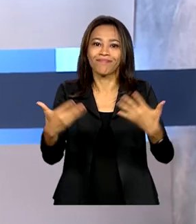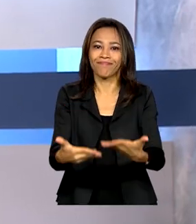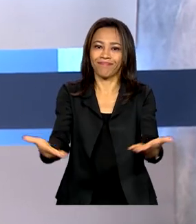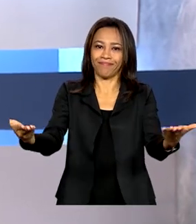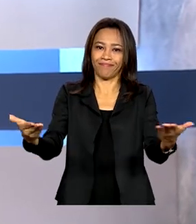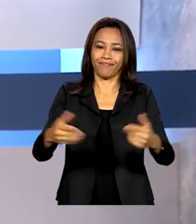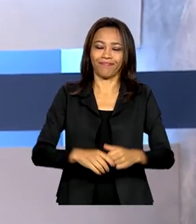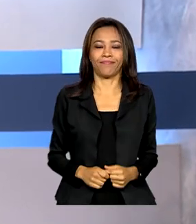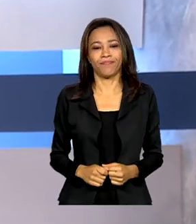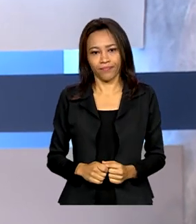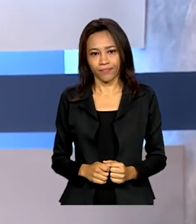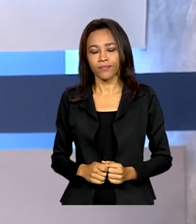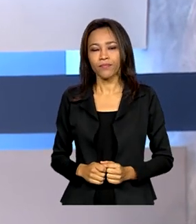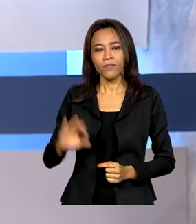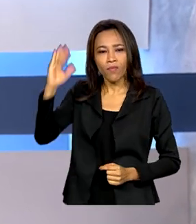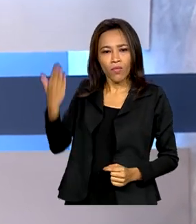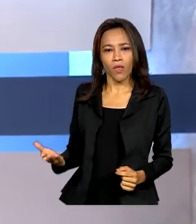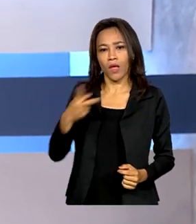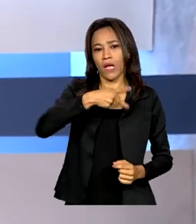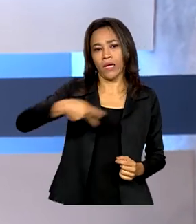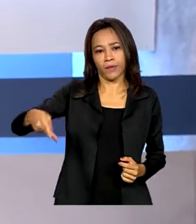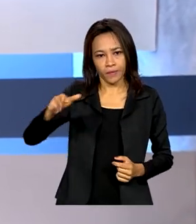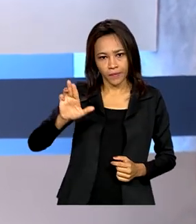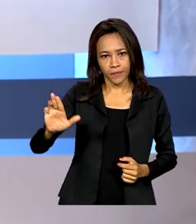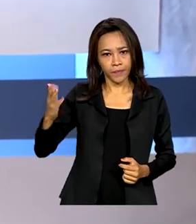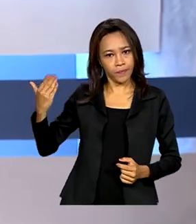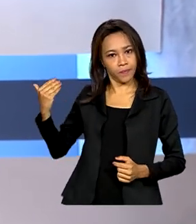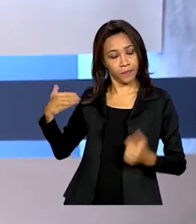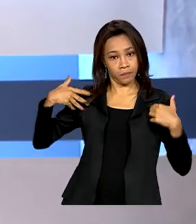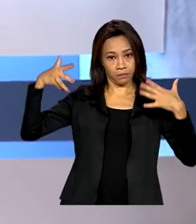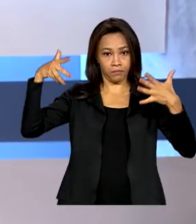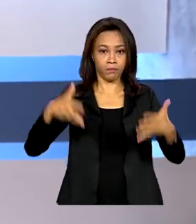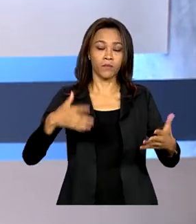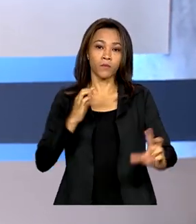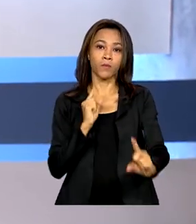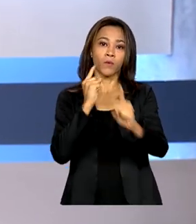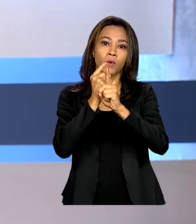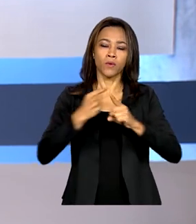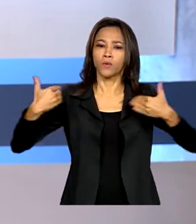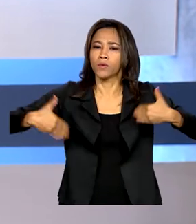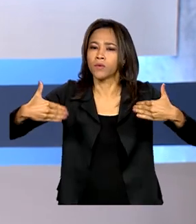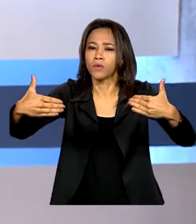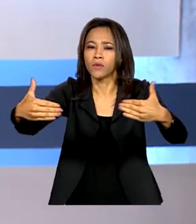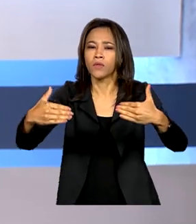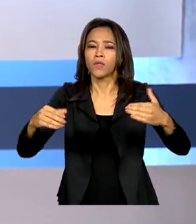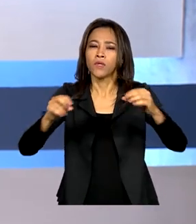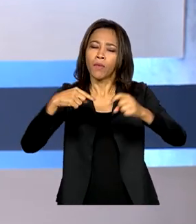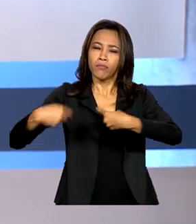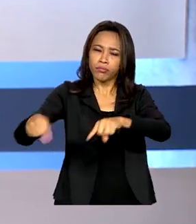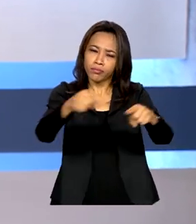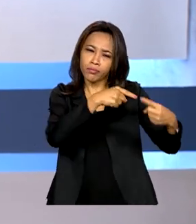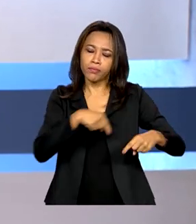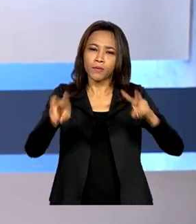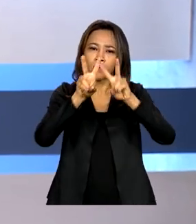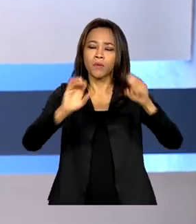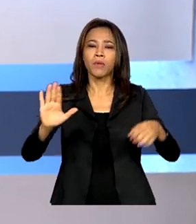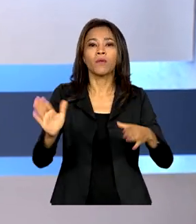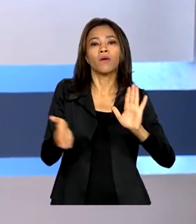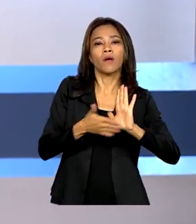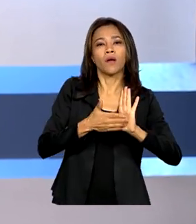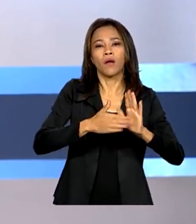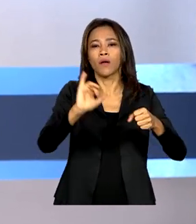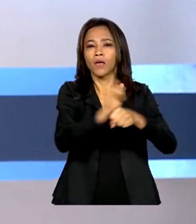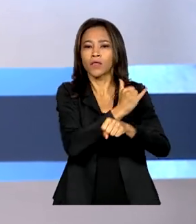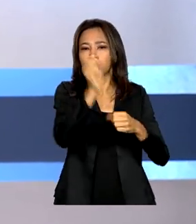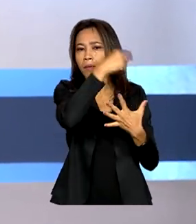O presidente Lula participou de um encontro ministerial para discutir ações e preparar a reunião de balanço